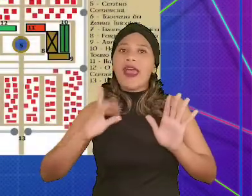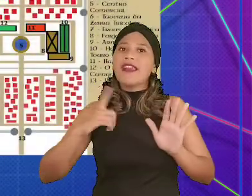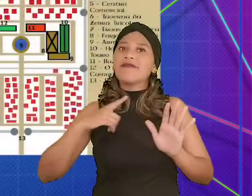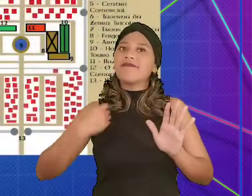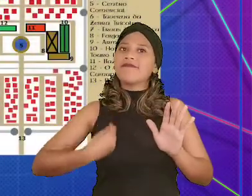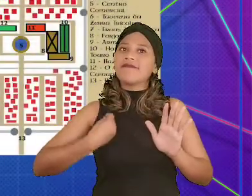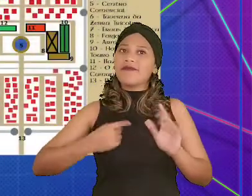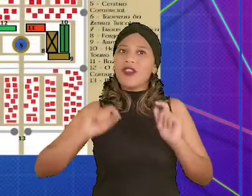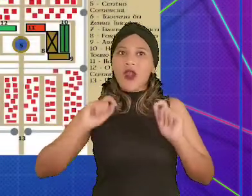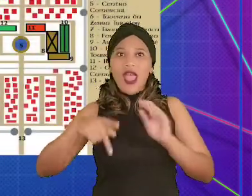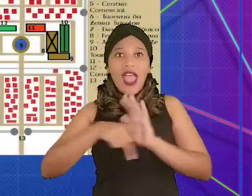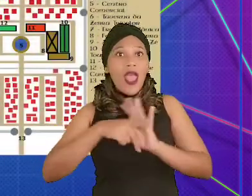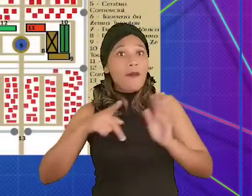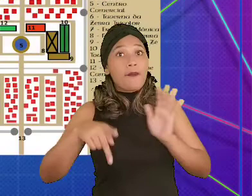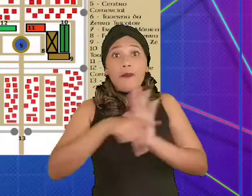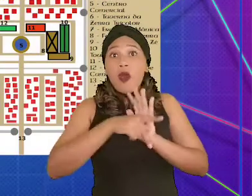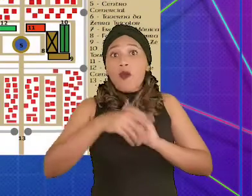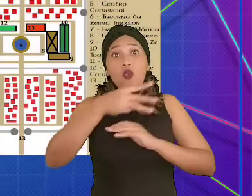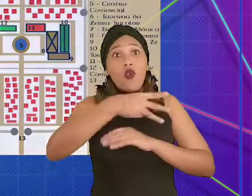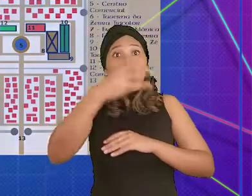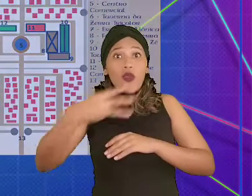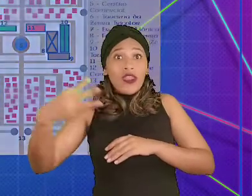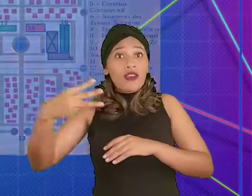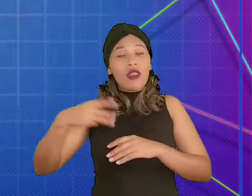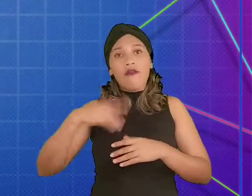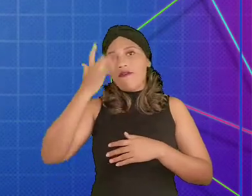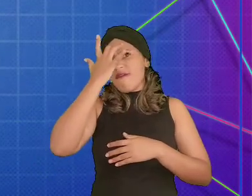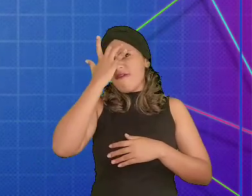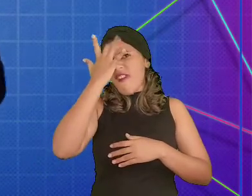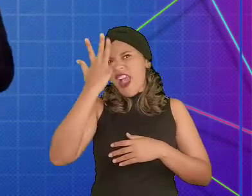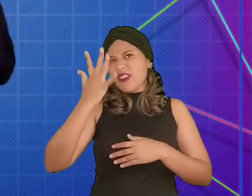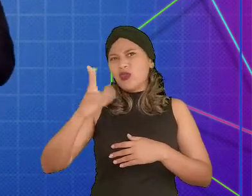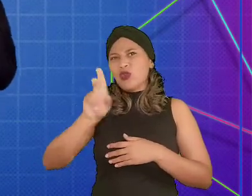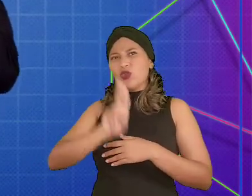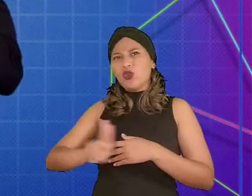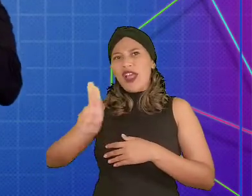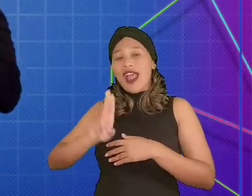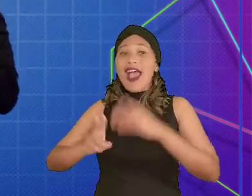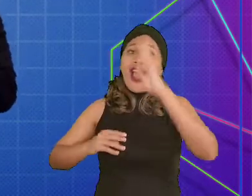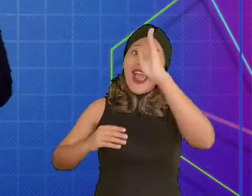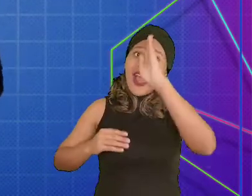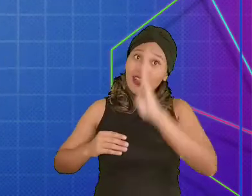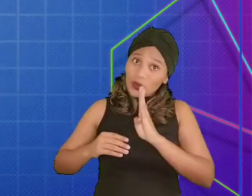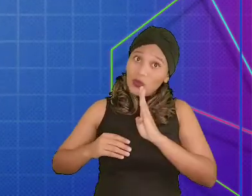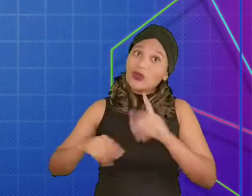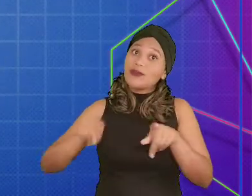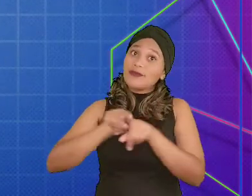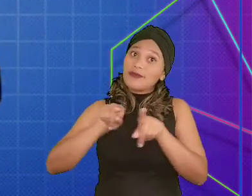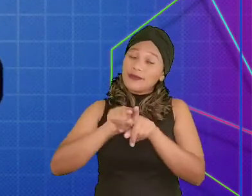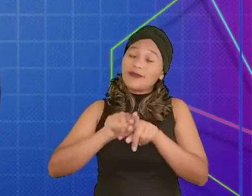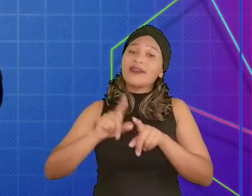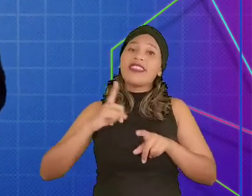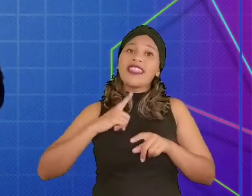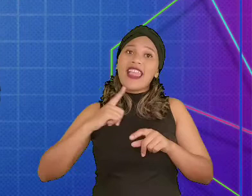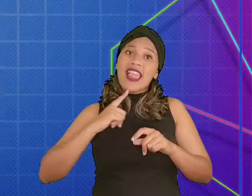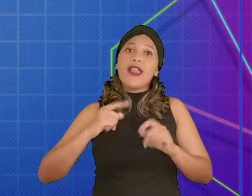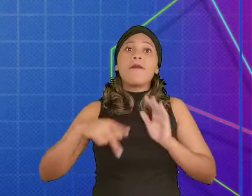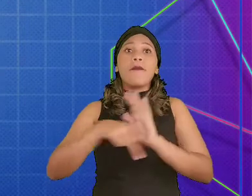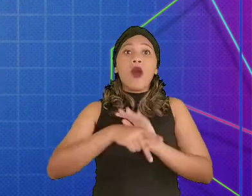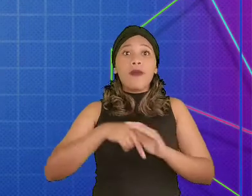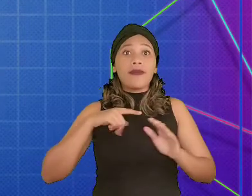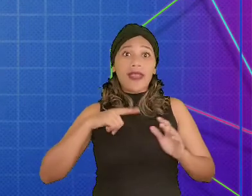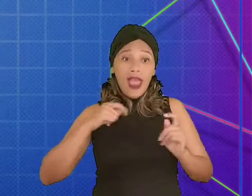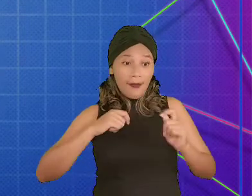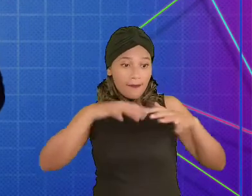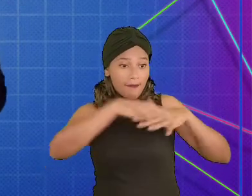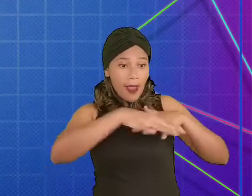está aí. É como um software nativo do Windows e é de fácil acesso. Agora, uma opção gratuita e para navegador é o Incarnate. Você pode